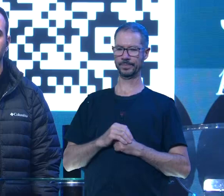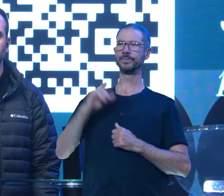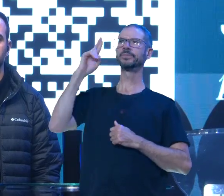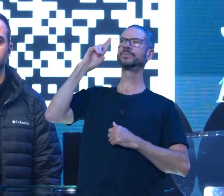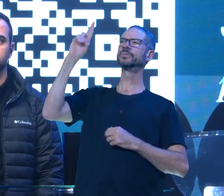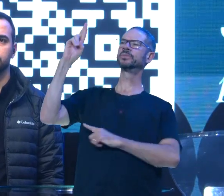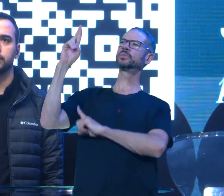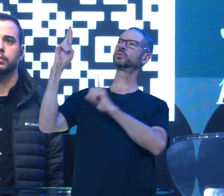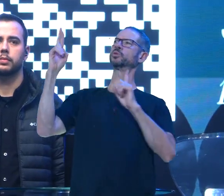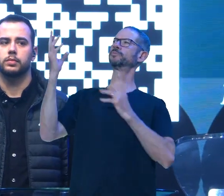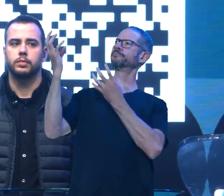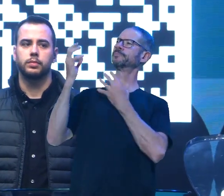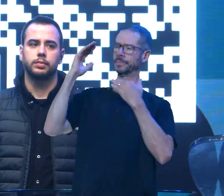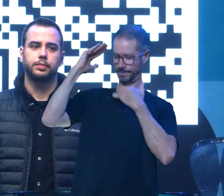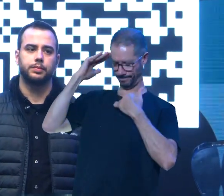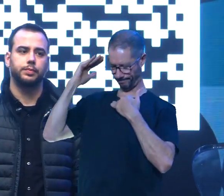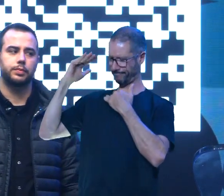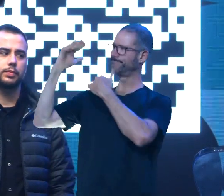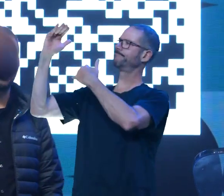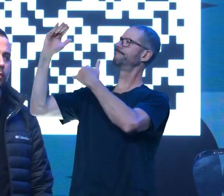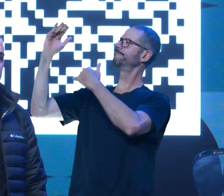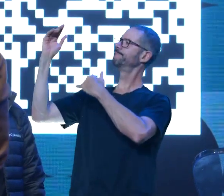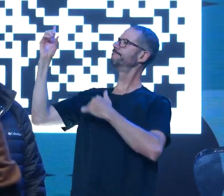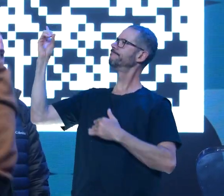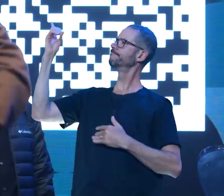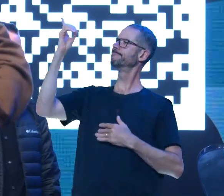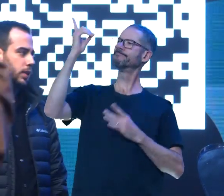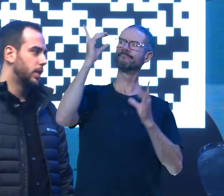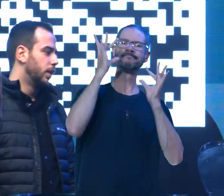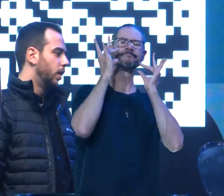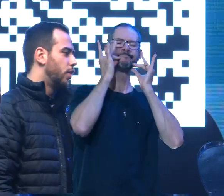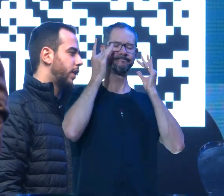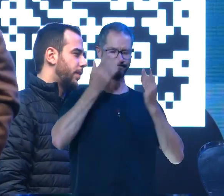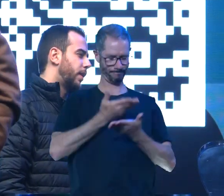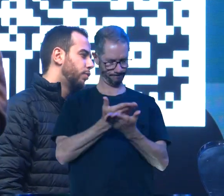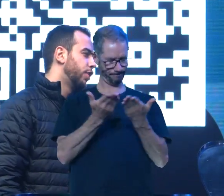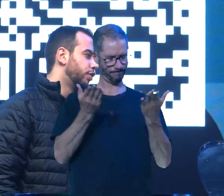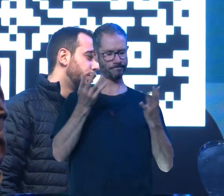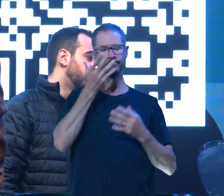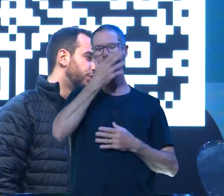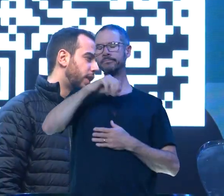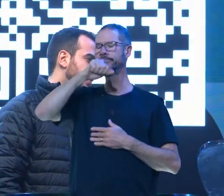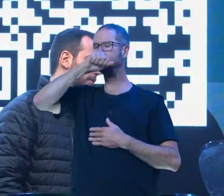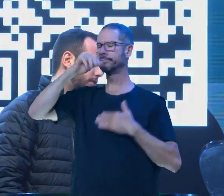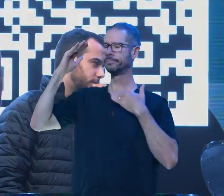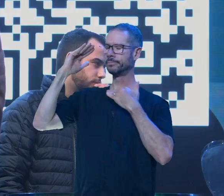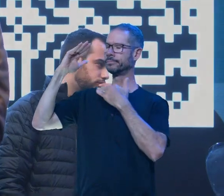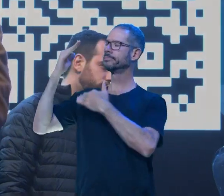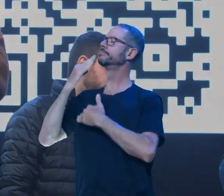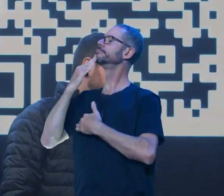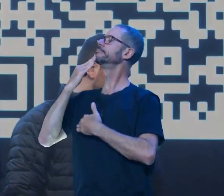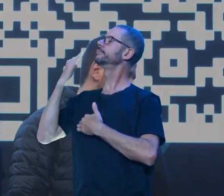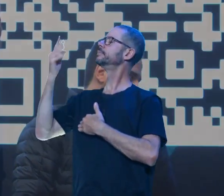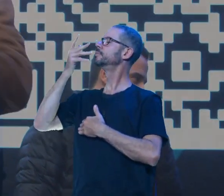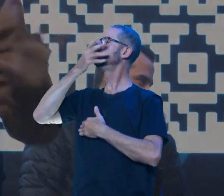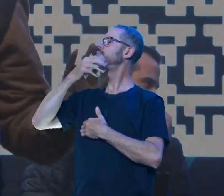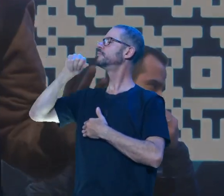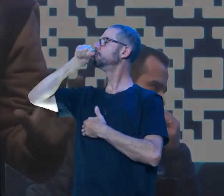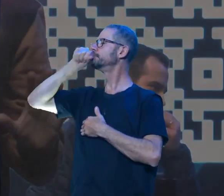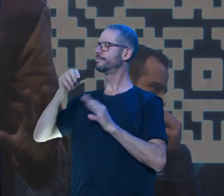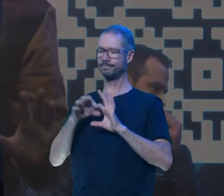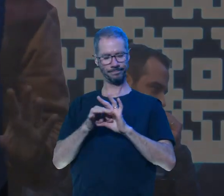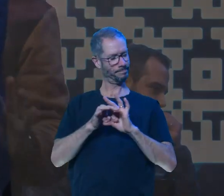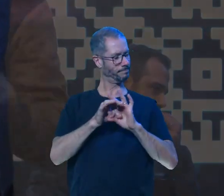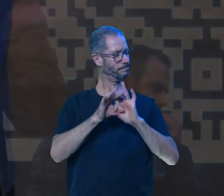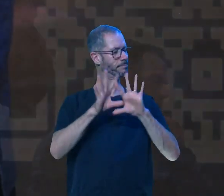Senhor, nós queremos te agradecer, Deus, pela tua presença nesse lugar, Pai. Nós queremos te agradecer, Deus, e pedir, Pai, não nos permita